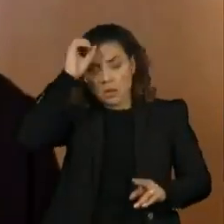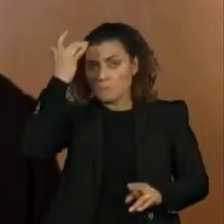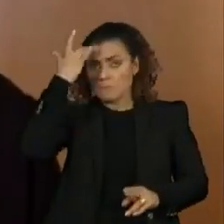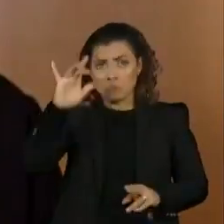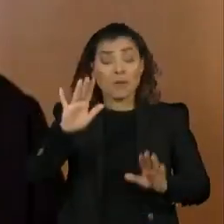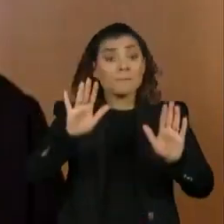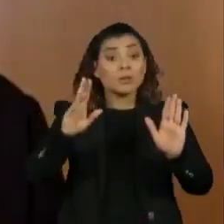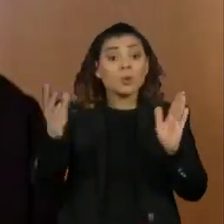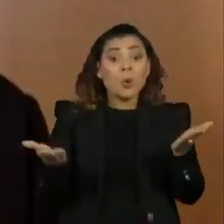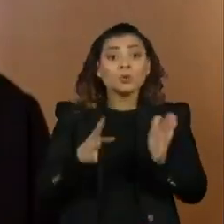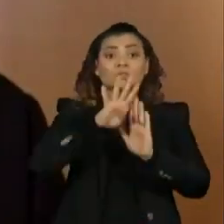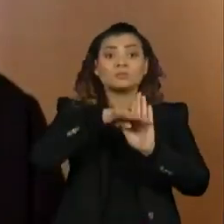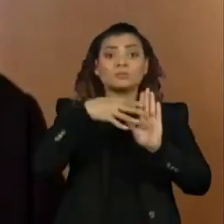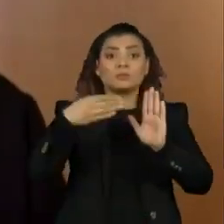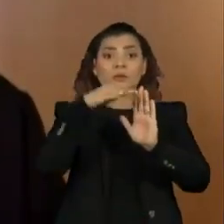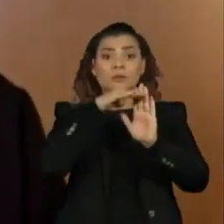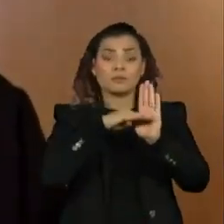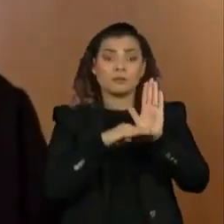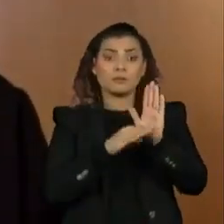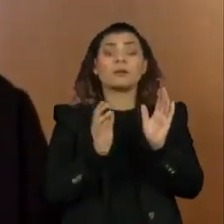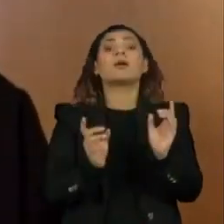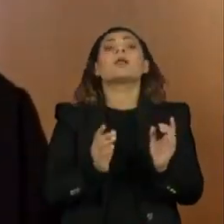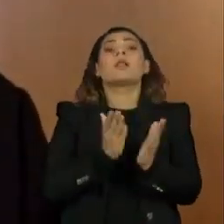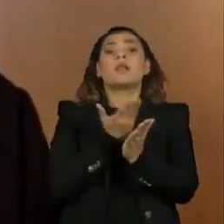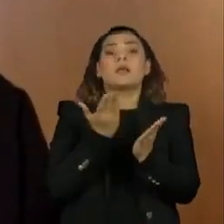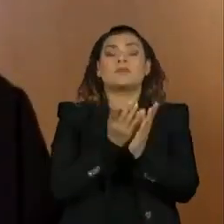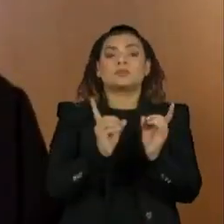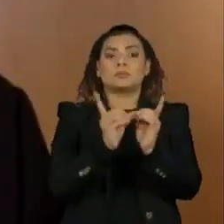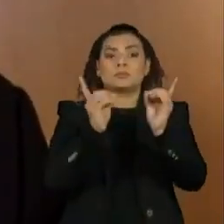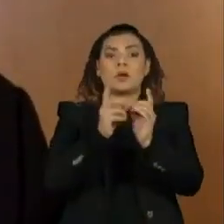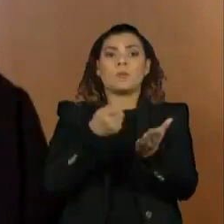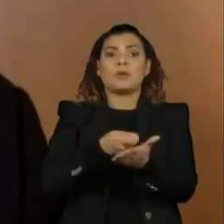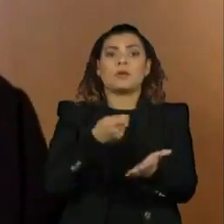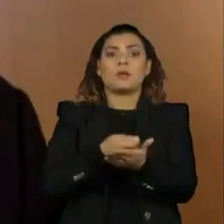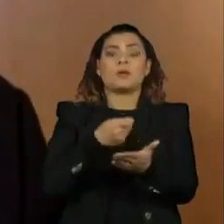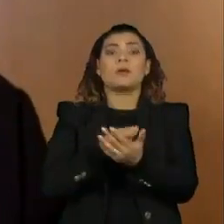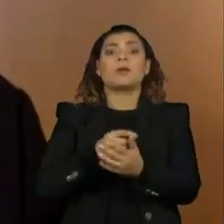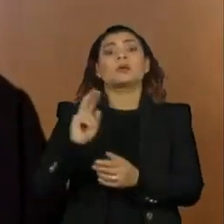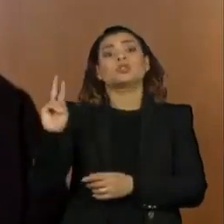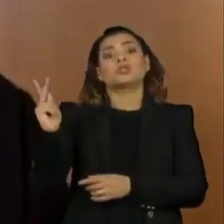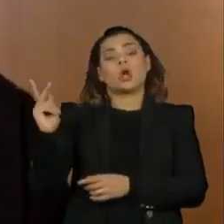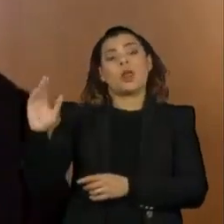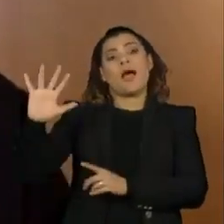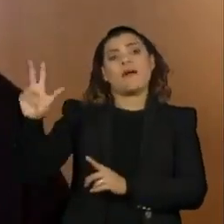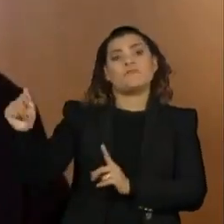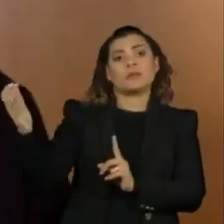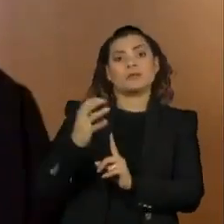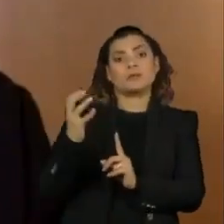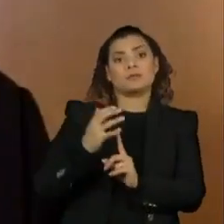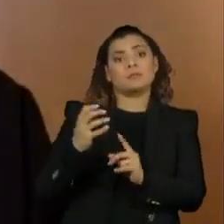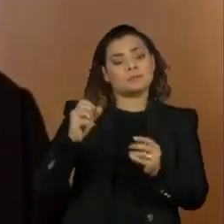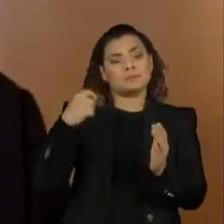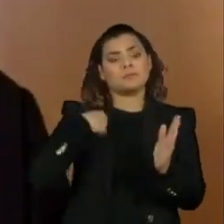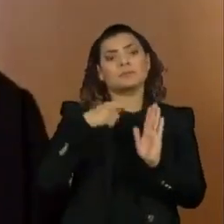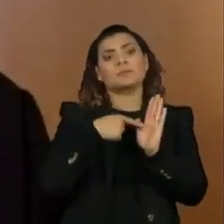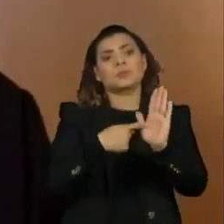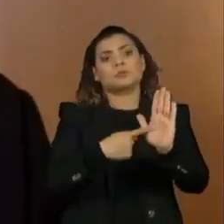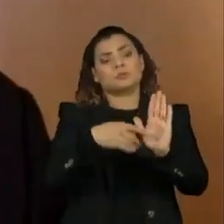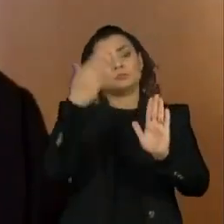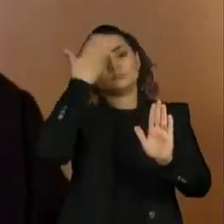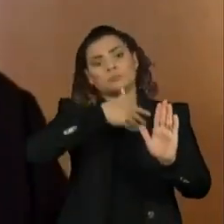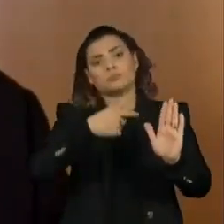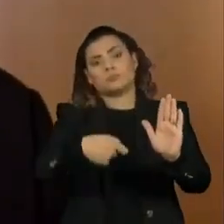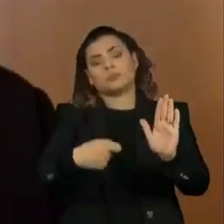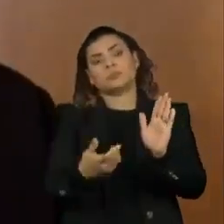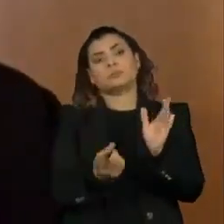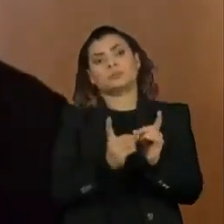na grade curricular brasileira, nos livros didáticos, a obrigatoriedade de história da África, de história negra. Isso tem se tornado cada